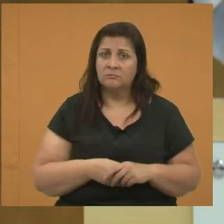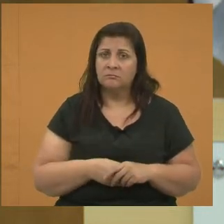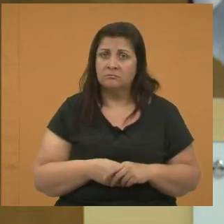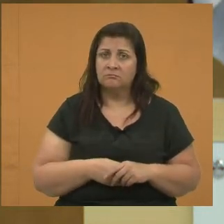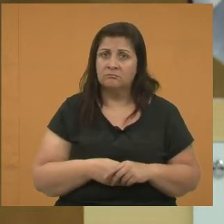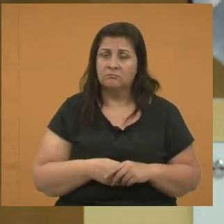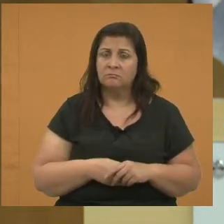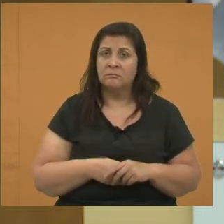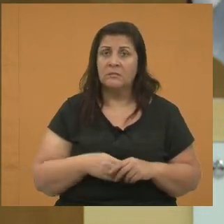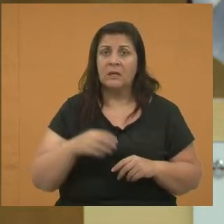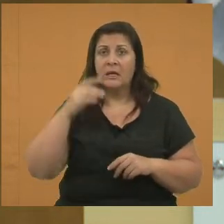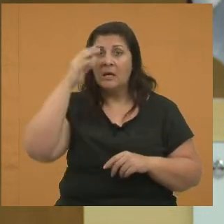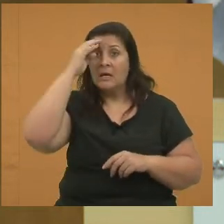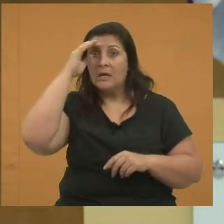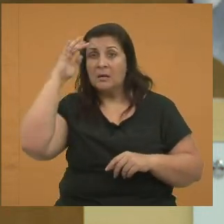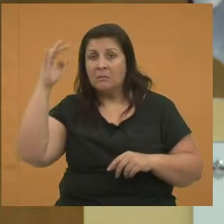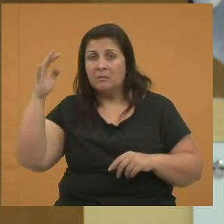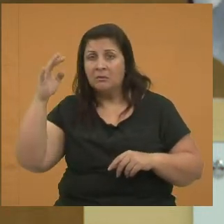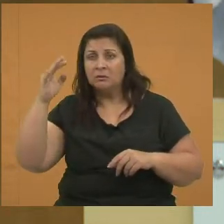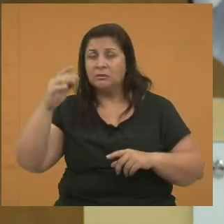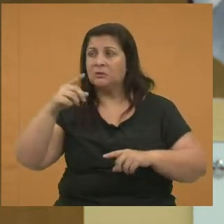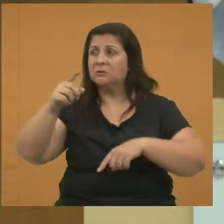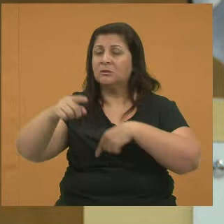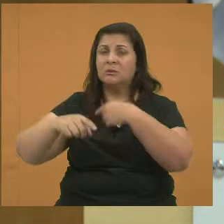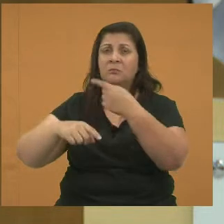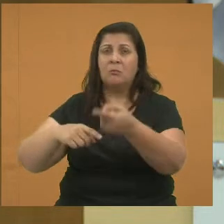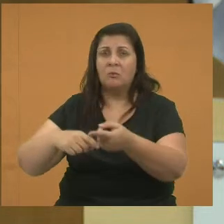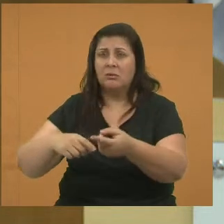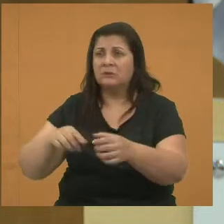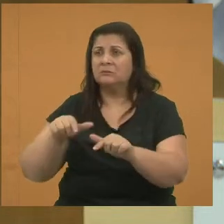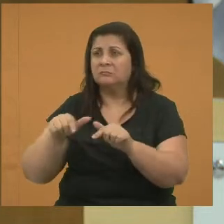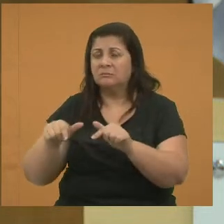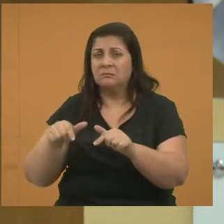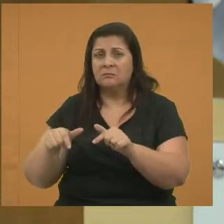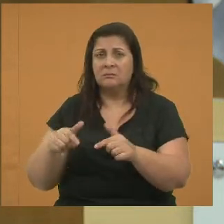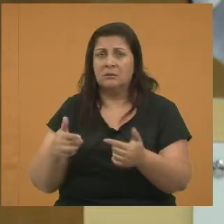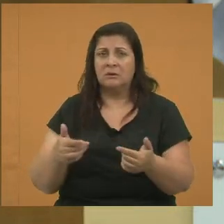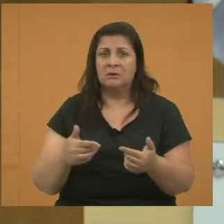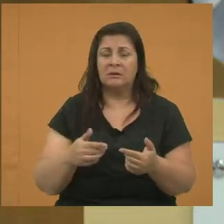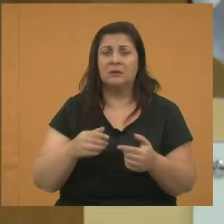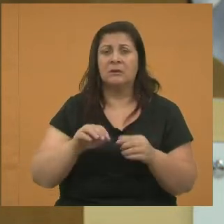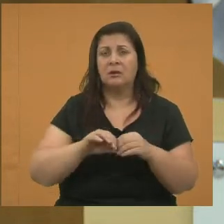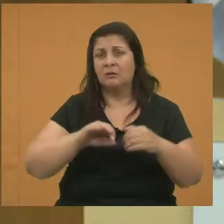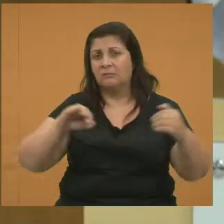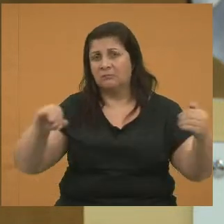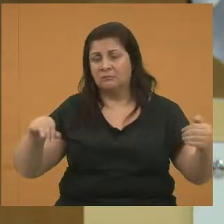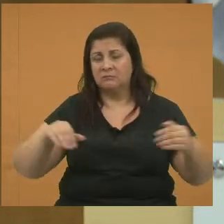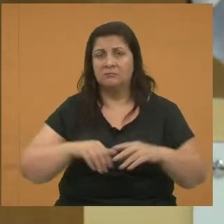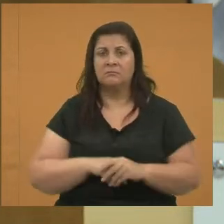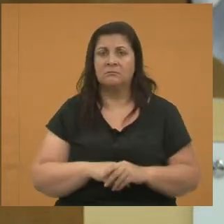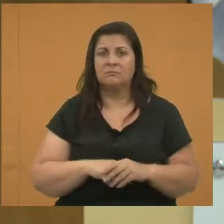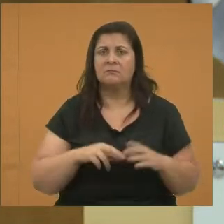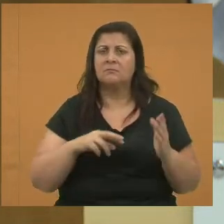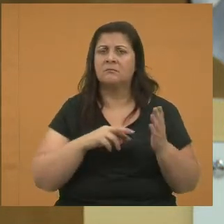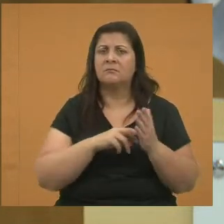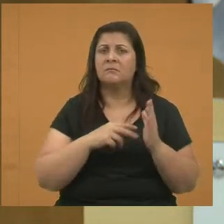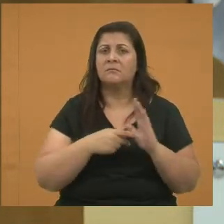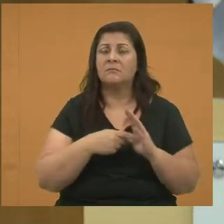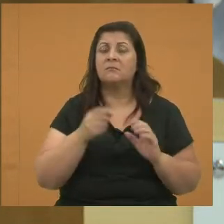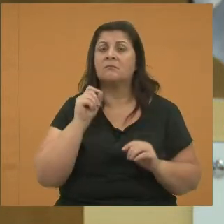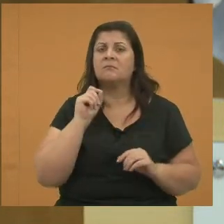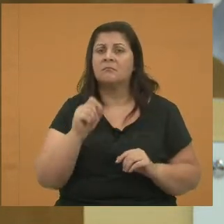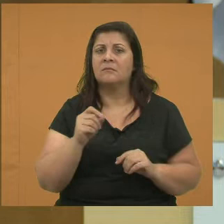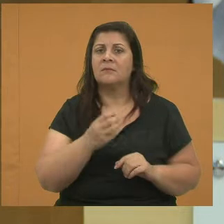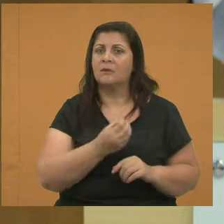diretos. Imagina os empregos indiretos. E isso também é o quê? São números,